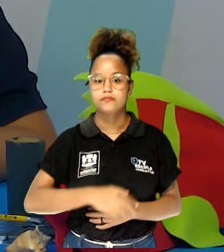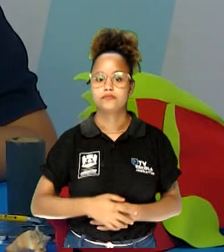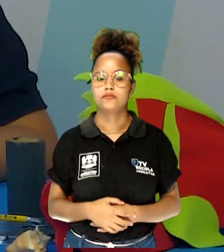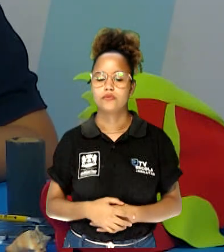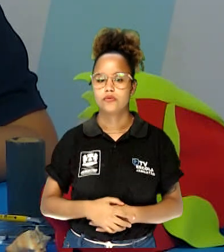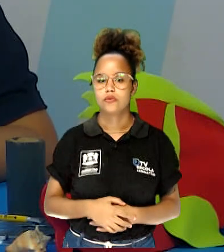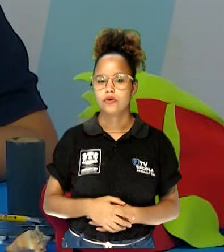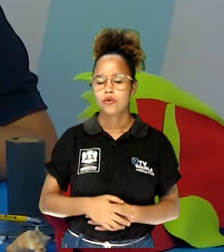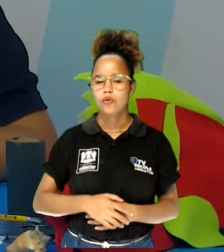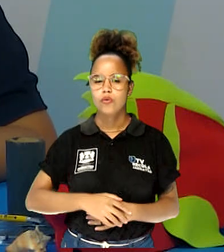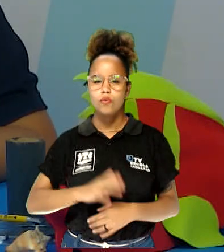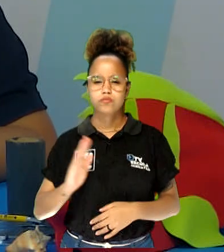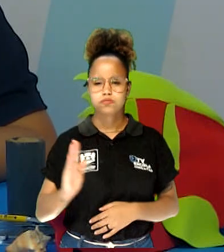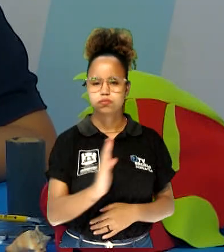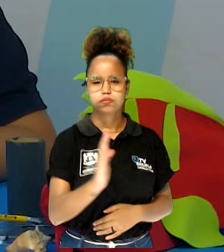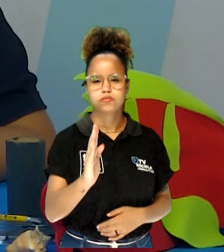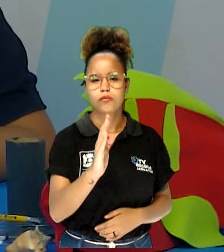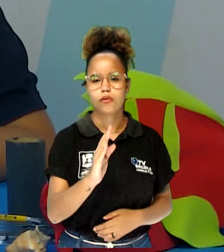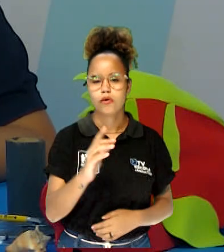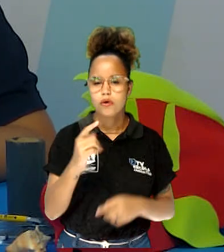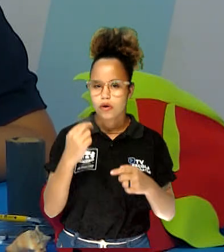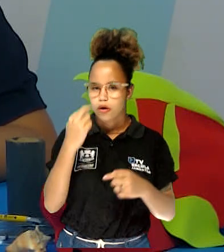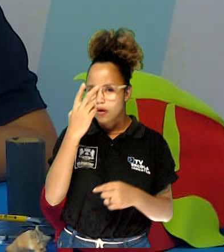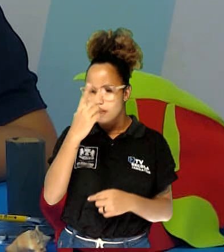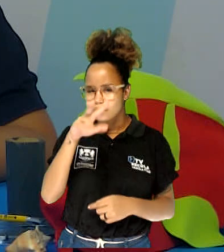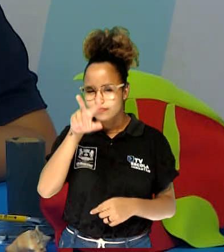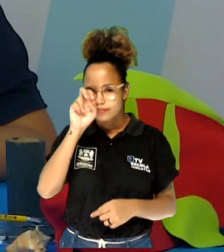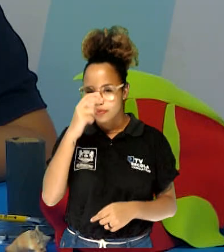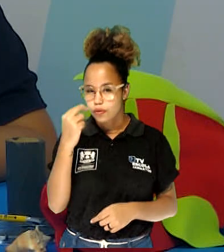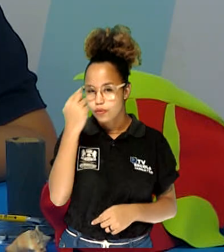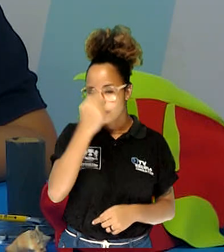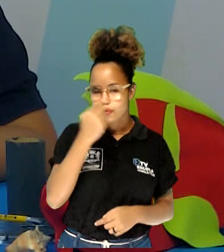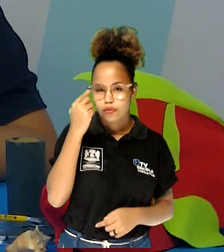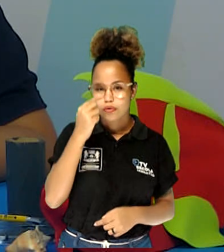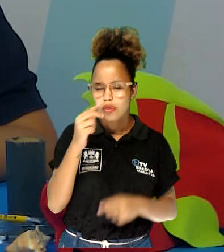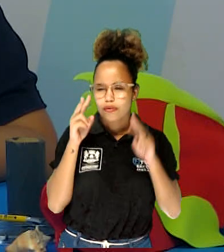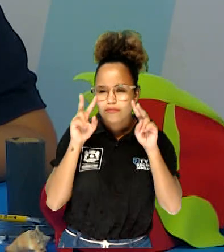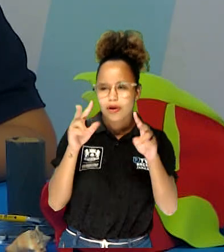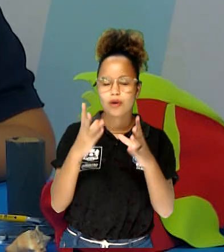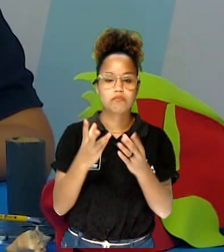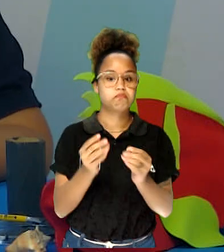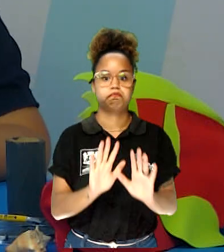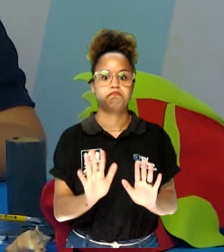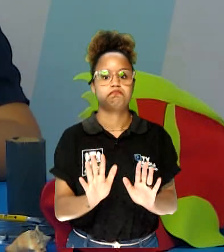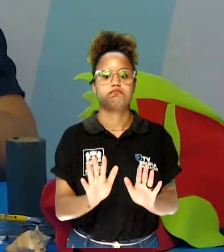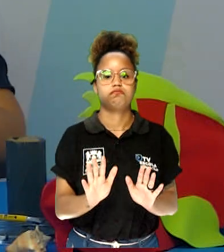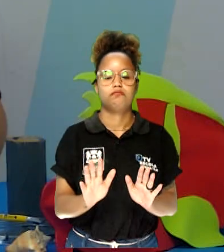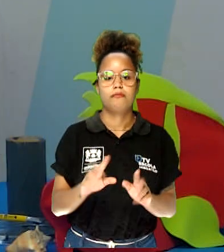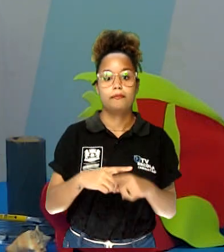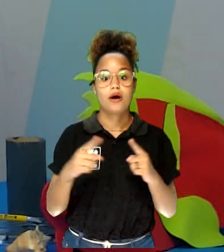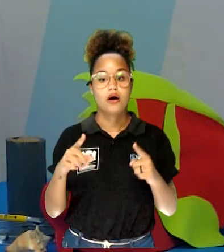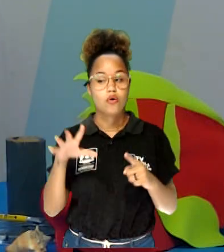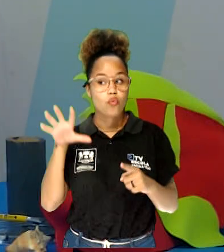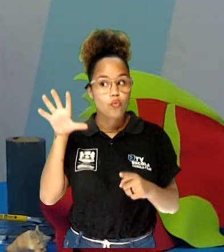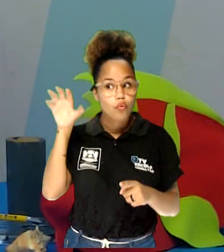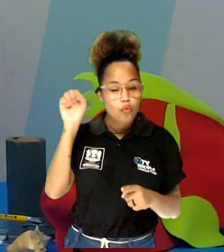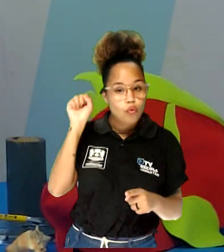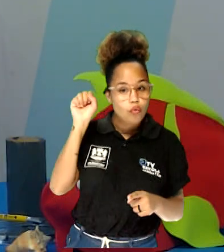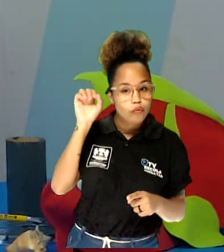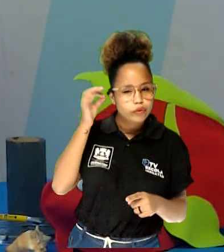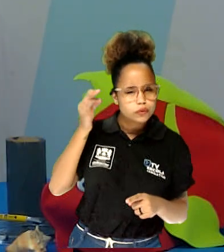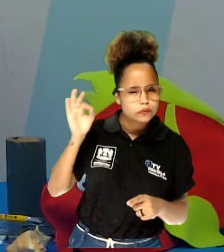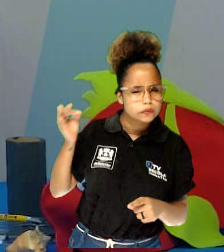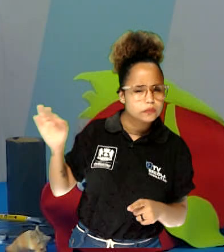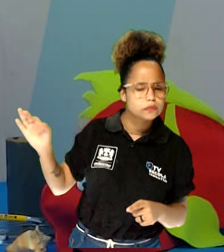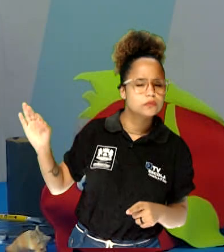tá? Mas ele sente, nossa, ele escuta, nossa, de muito longe. A